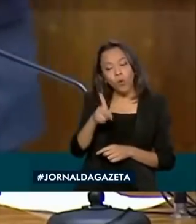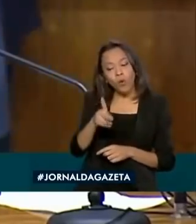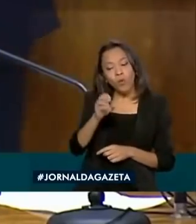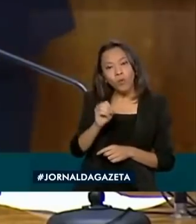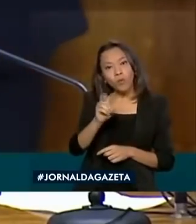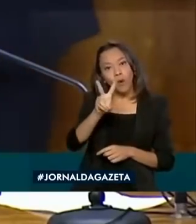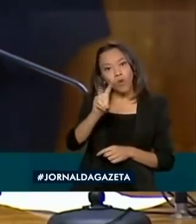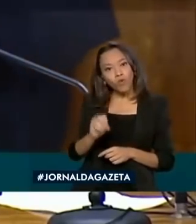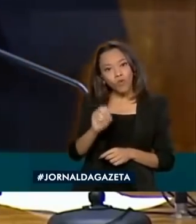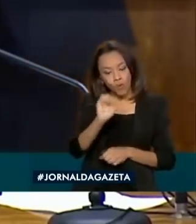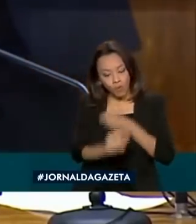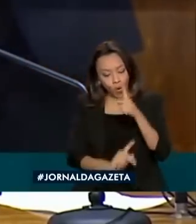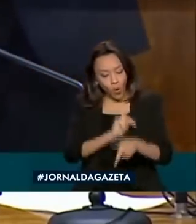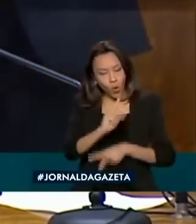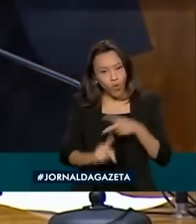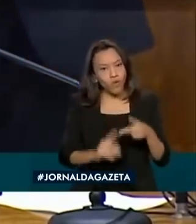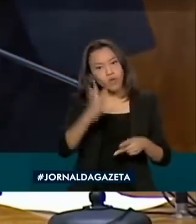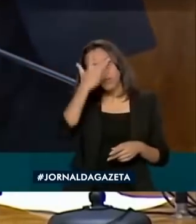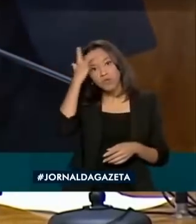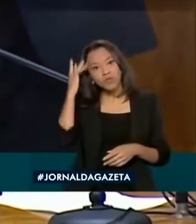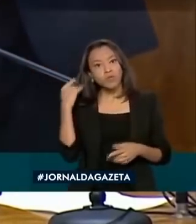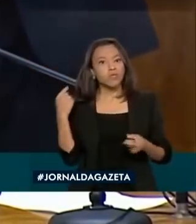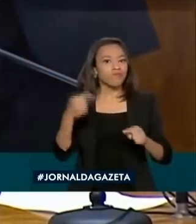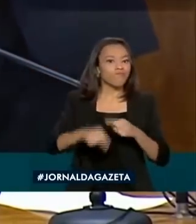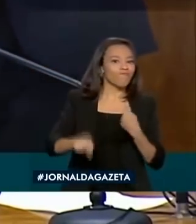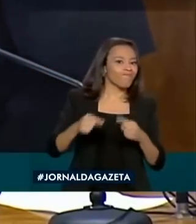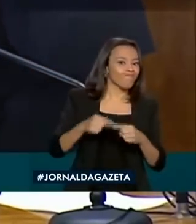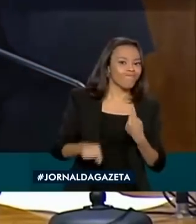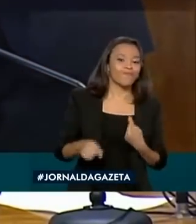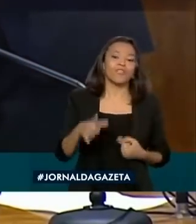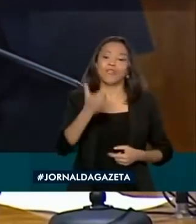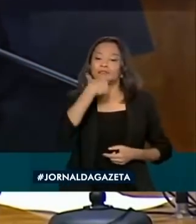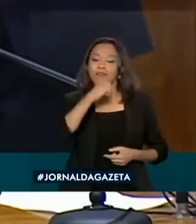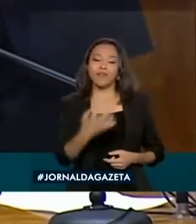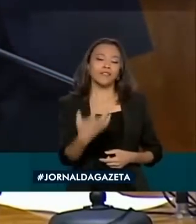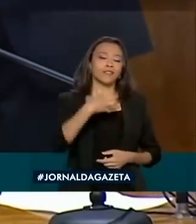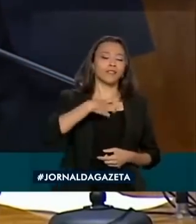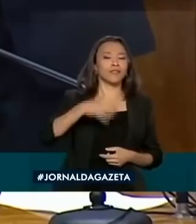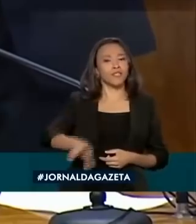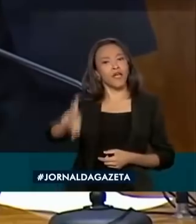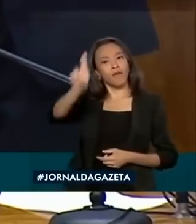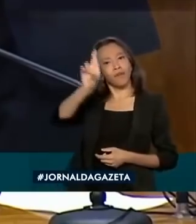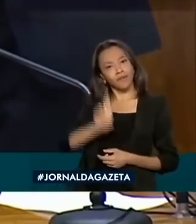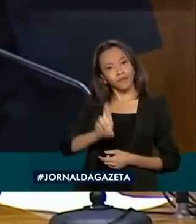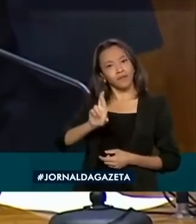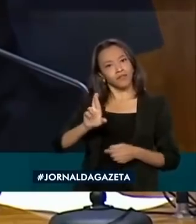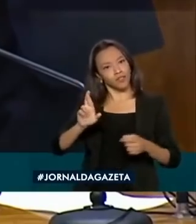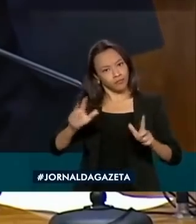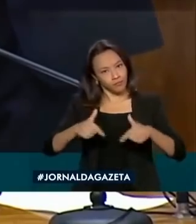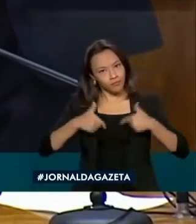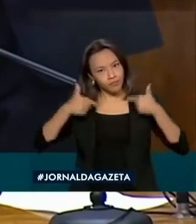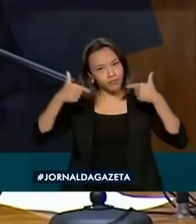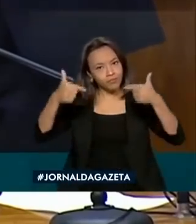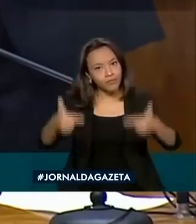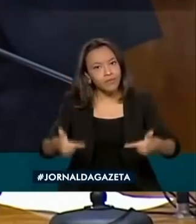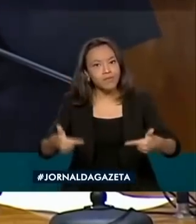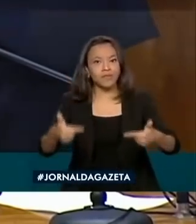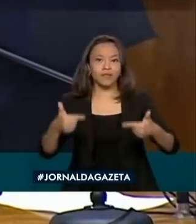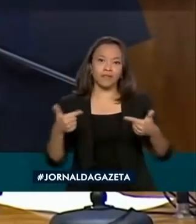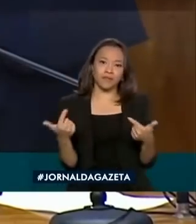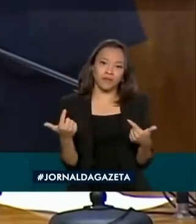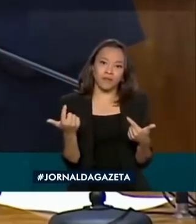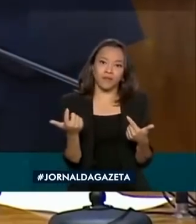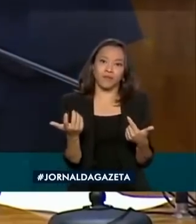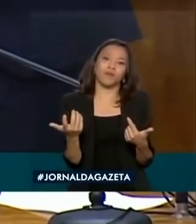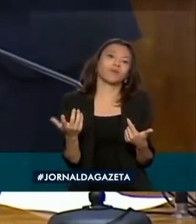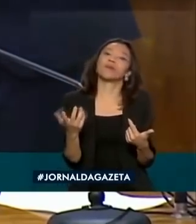Martins. Durante a cerimônia, a segunda secretária da Câmara, deputada Marília Arraes, do PT de Pernambuco, fez um discurso com